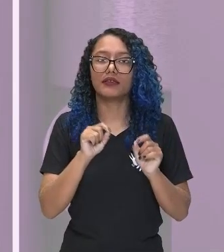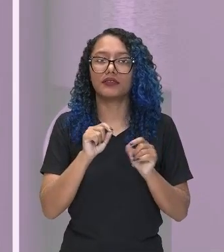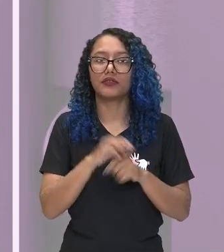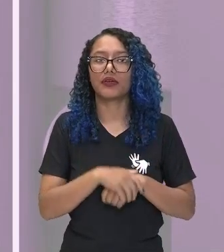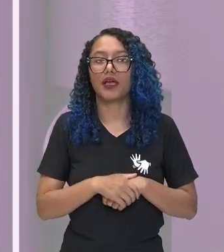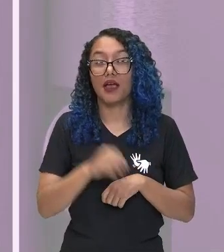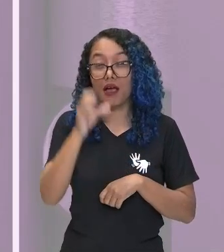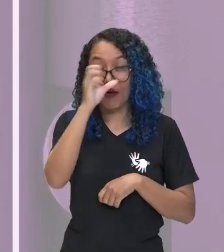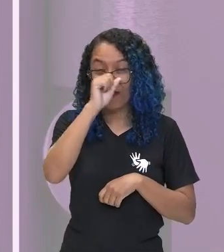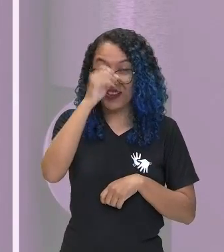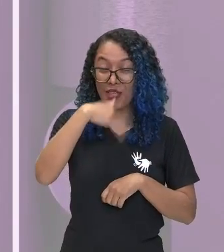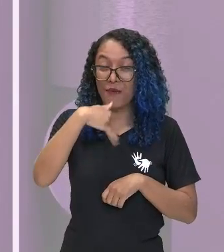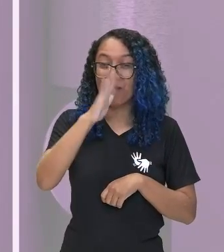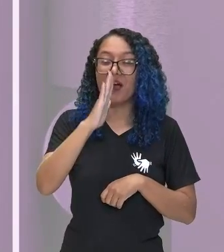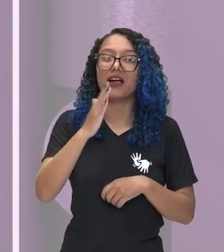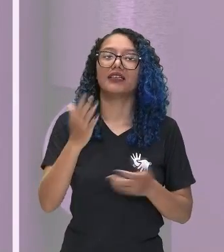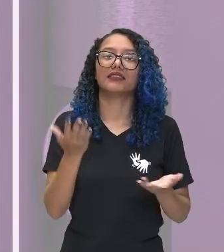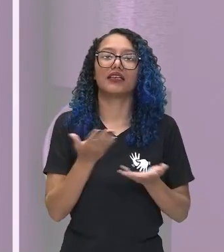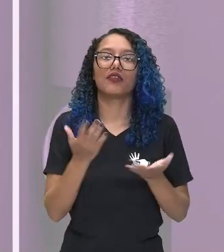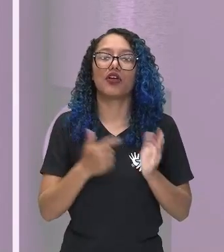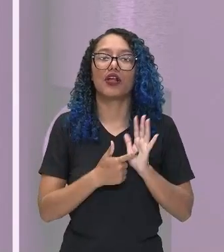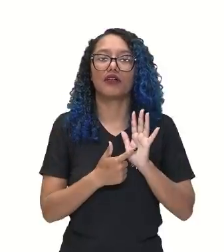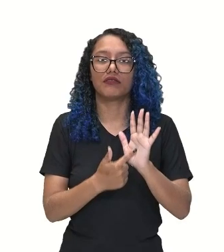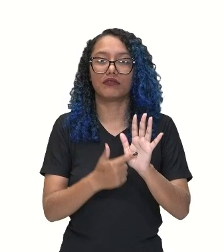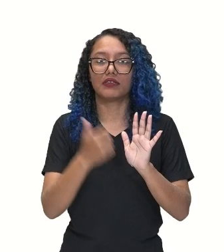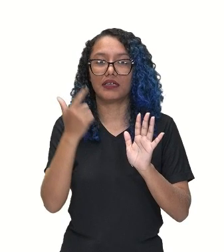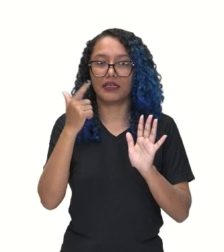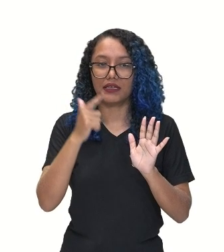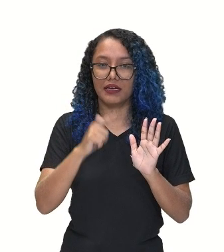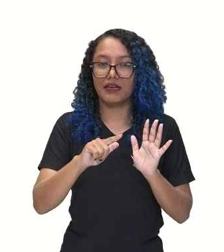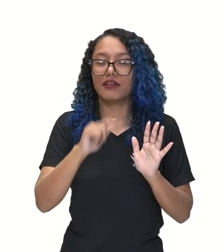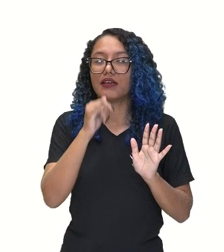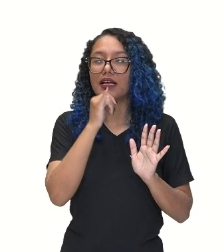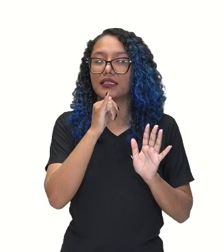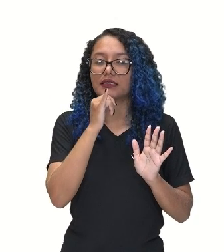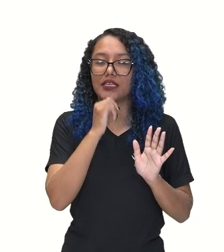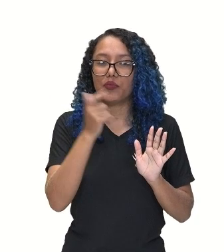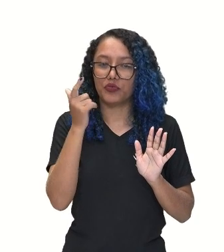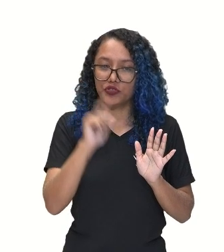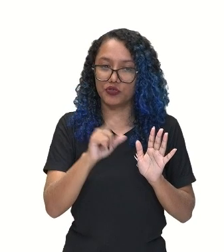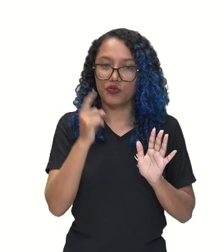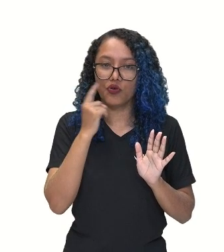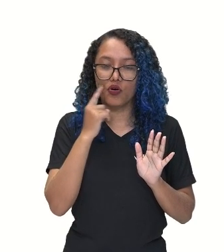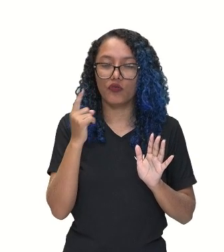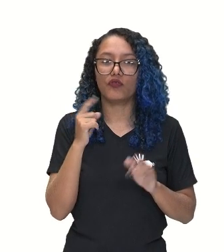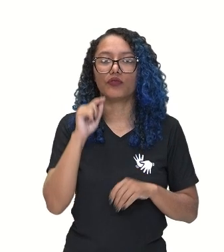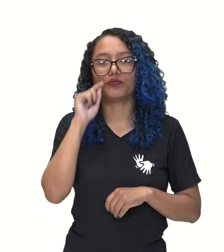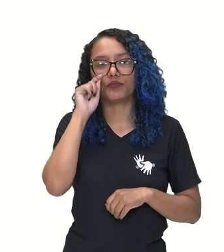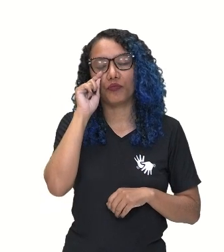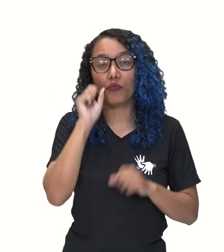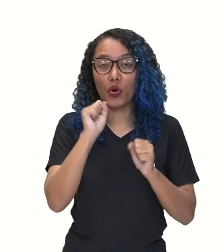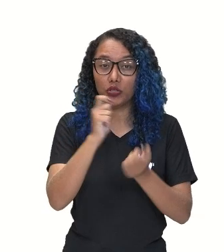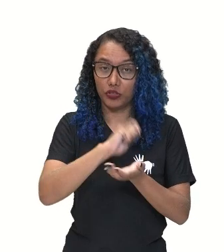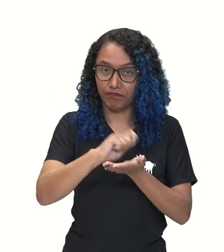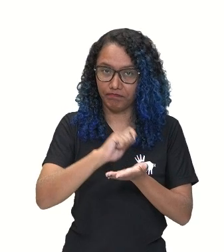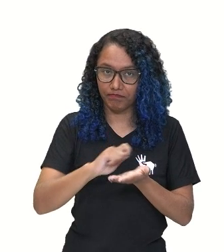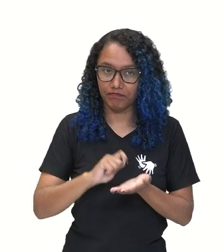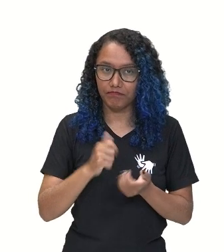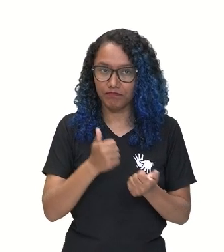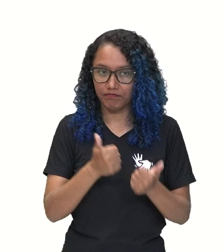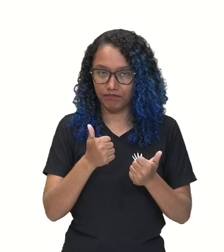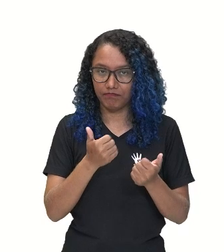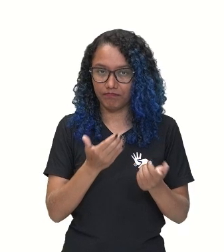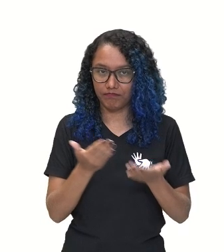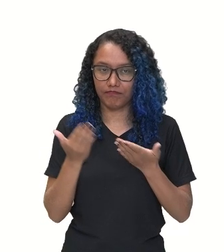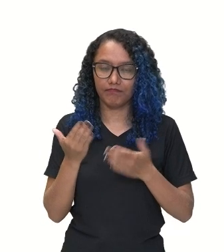aí alguns exemplos e faça todas as anotações possíveis. Acompanhe aí na tela. Nós temos aí